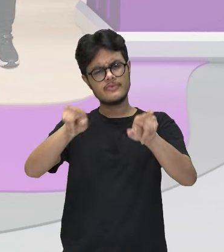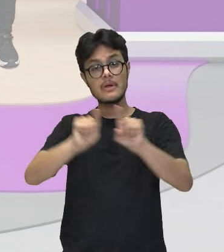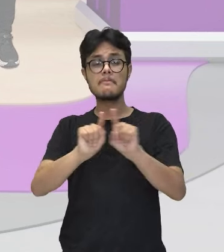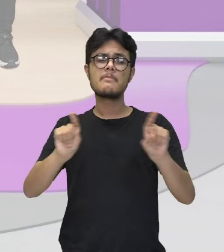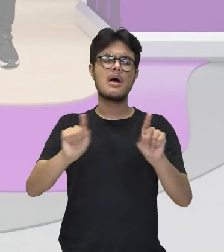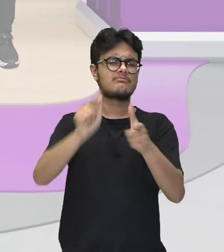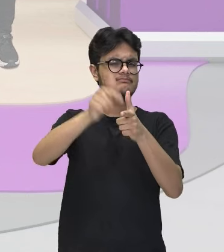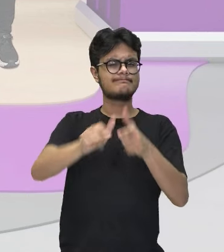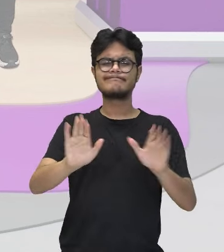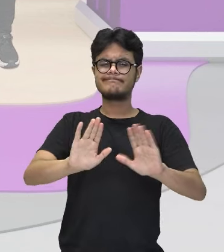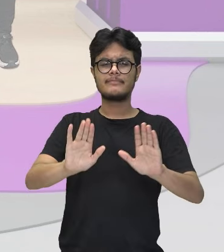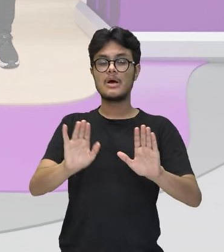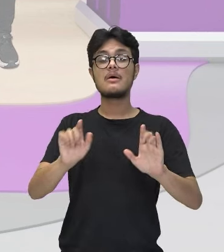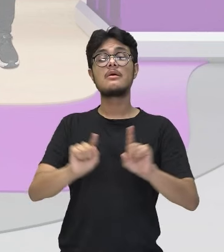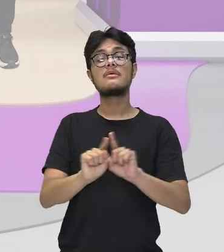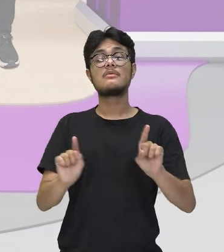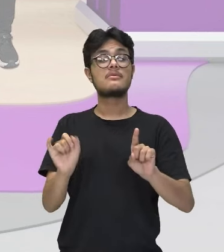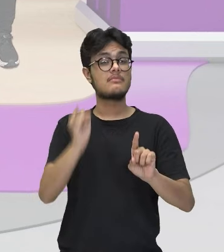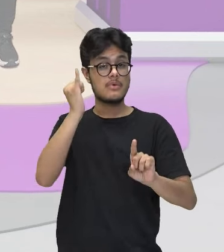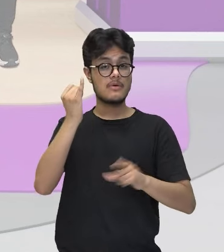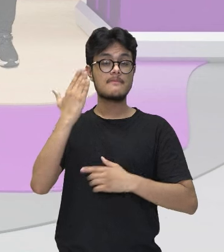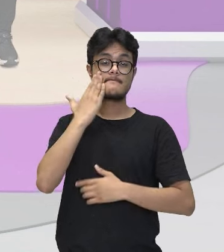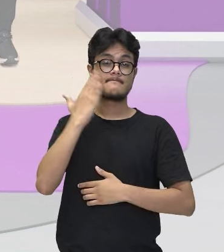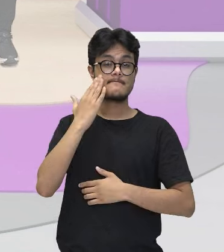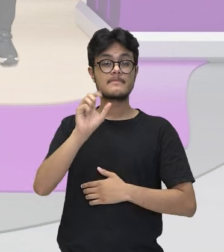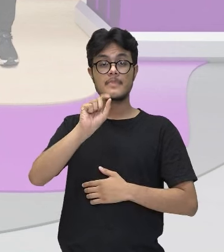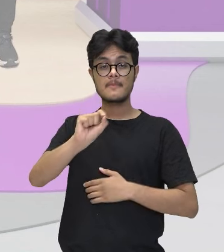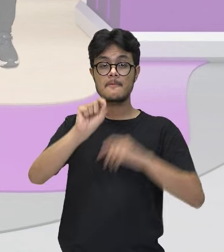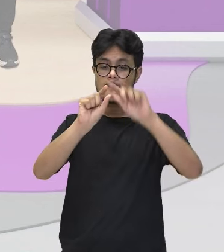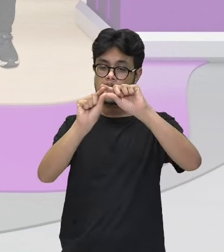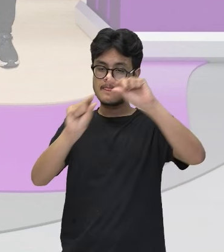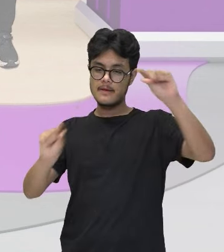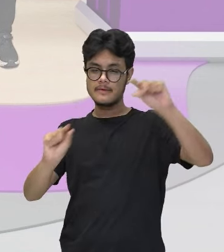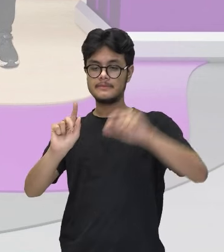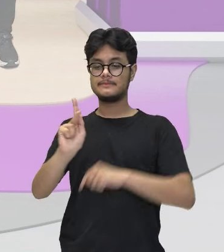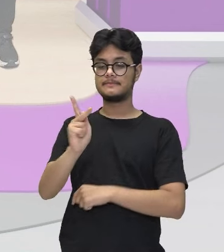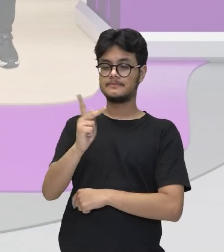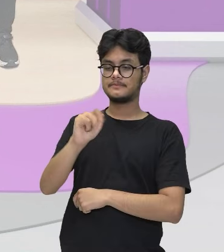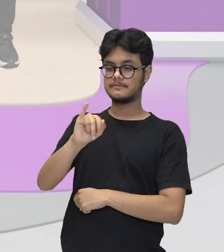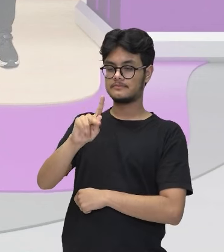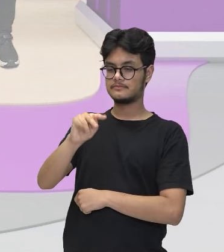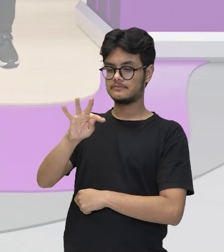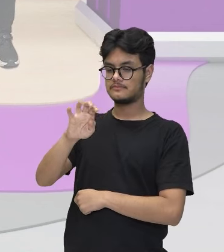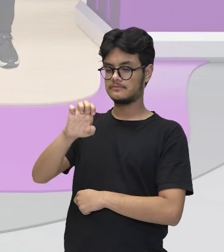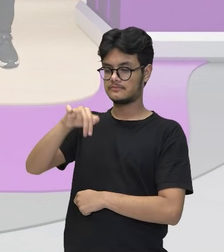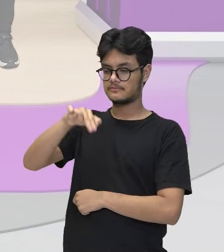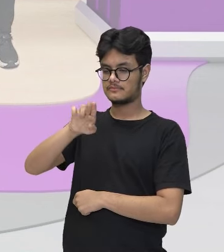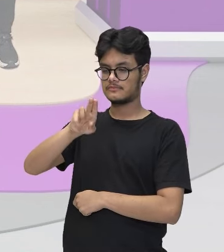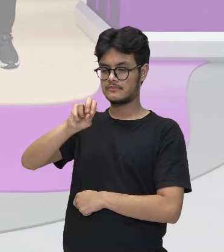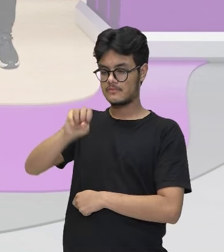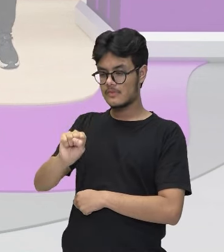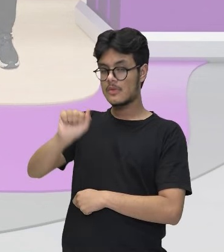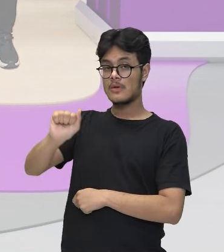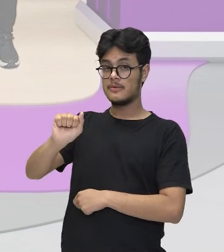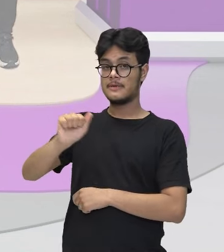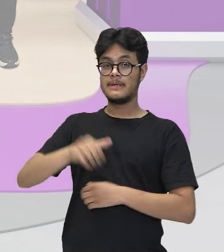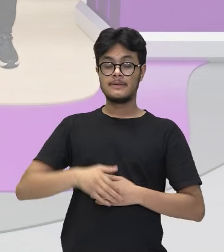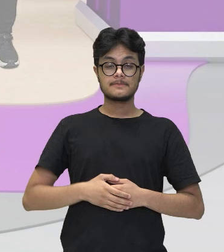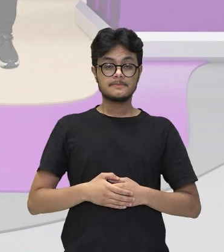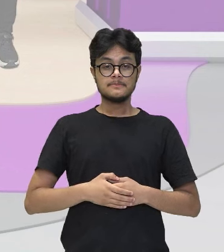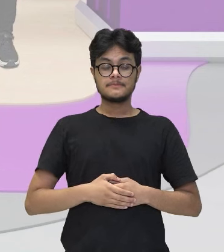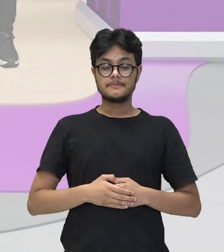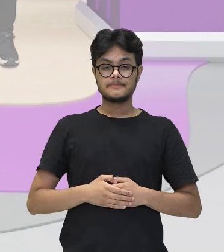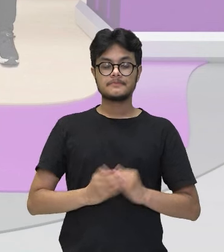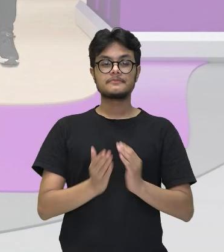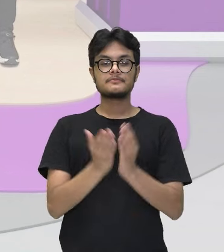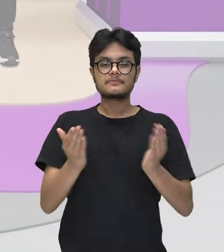problema, o que é importante é a gente saber que eles são catetos e o lado maior é a hipotenusa. E um detalhe